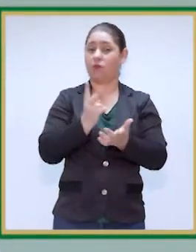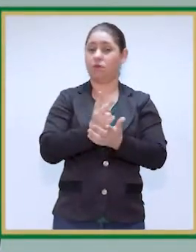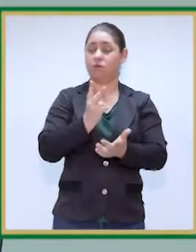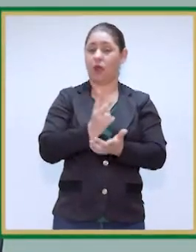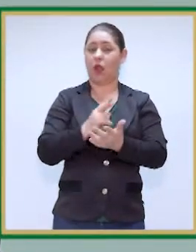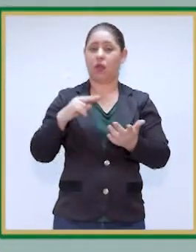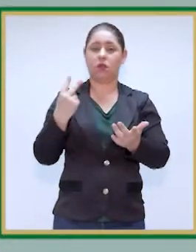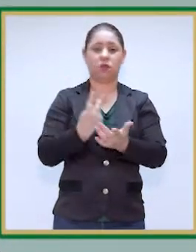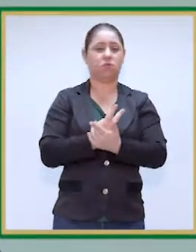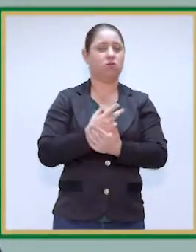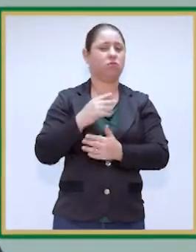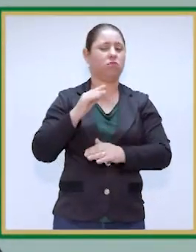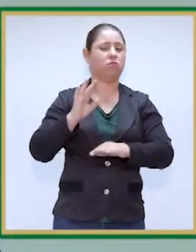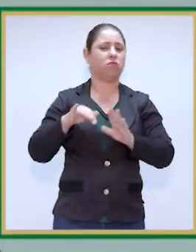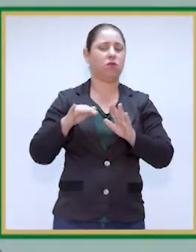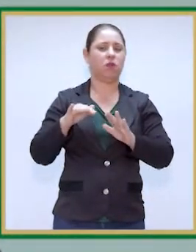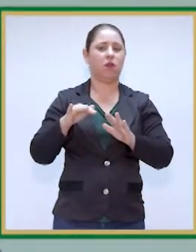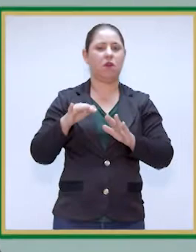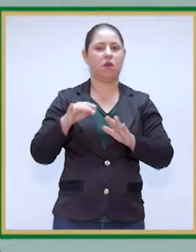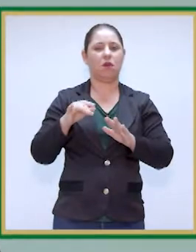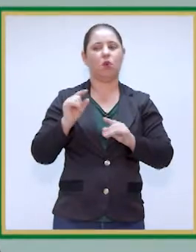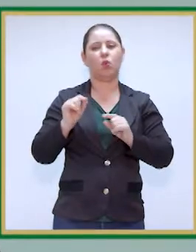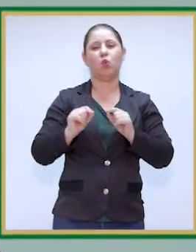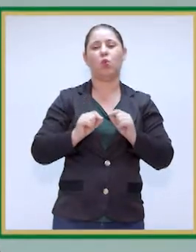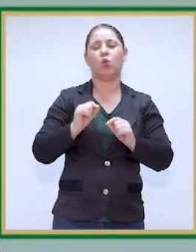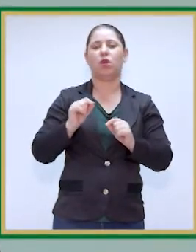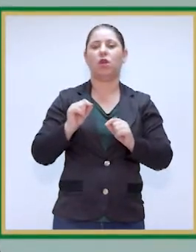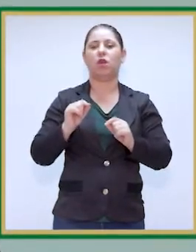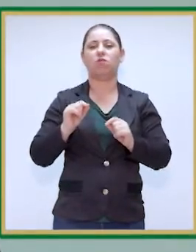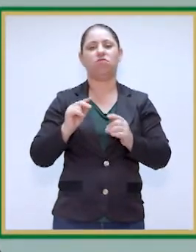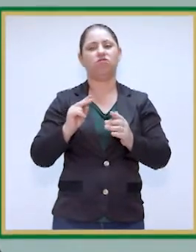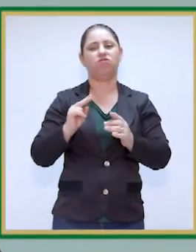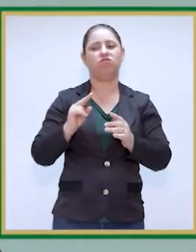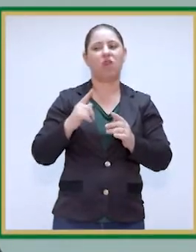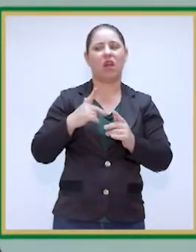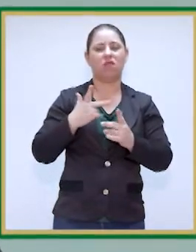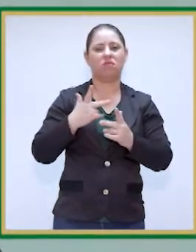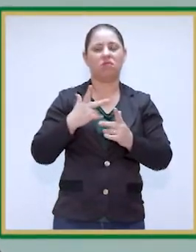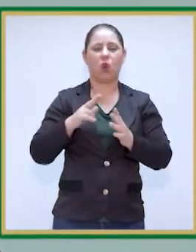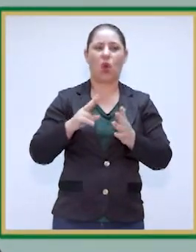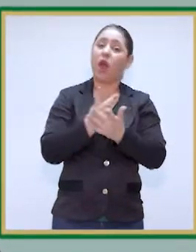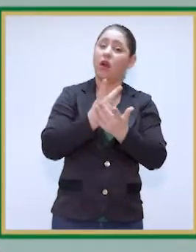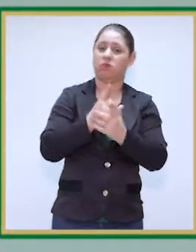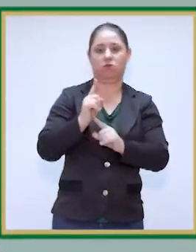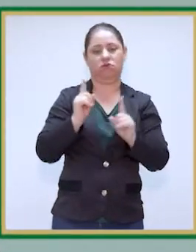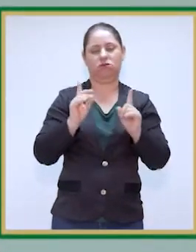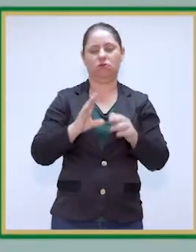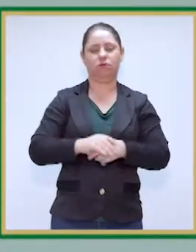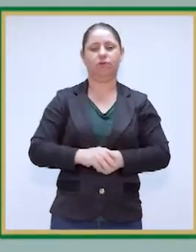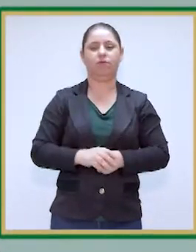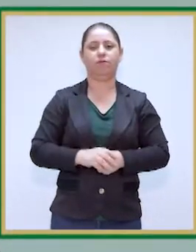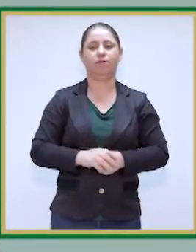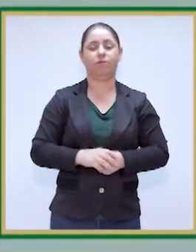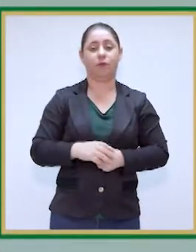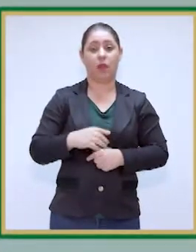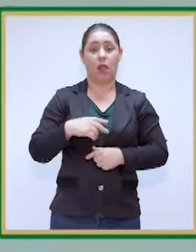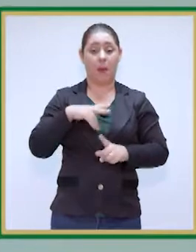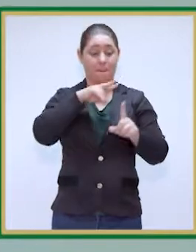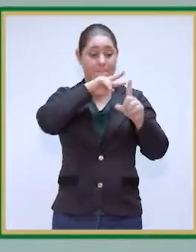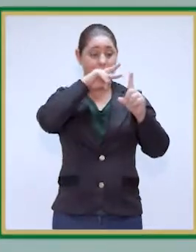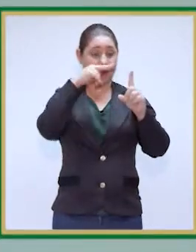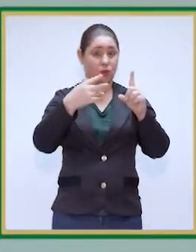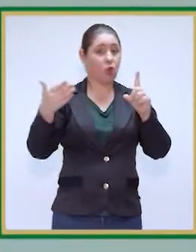de permanência irregular, seria um pouco, vamos colocar assim, não muito honesto da minha parte. A